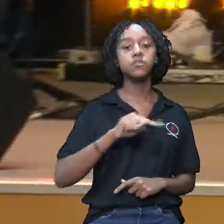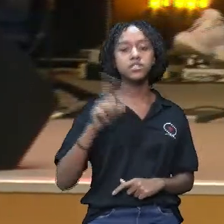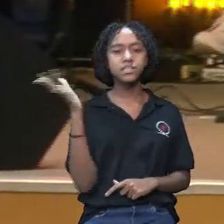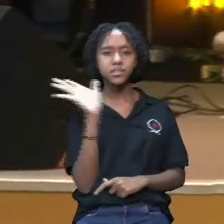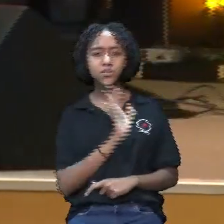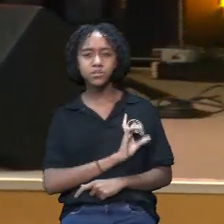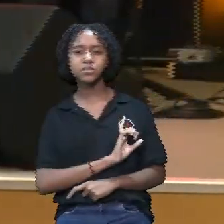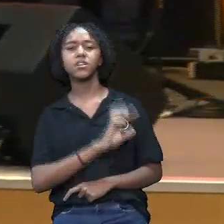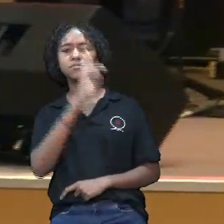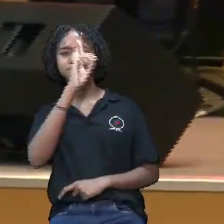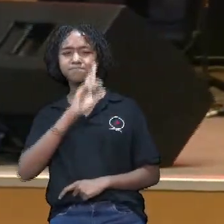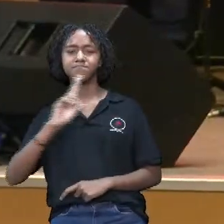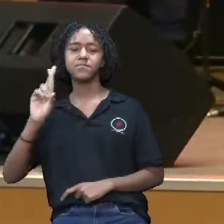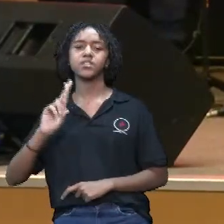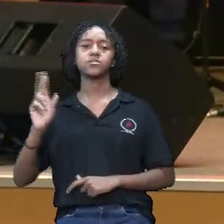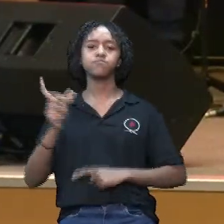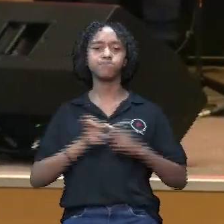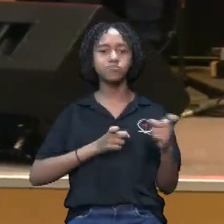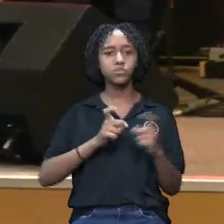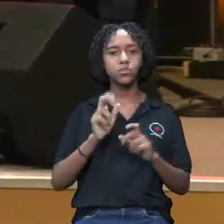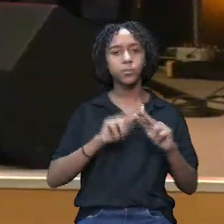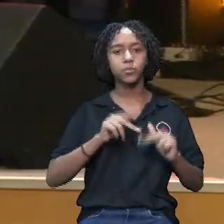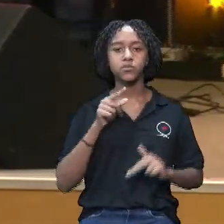guerreia as suas causas. Você crê nisso?